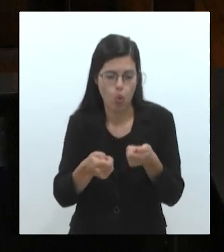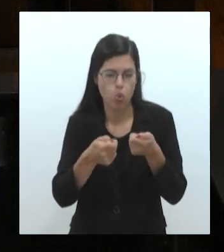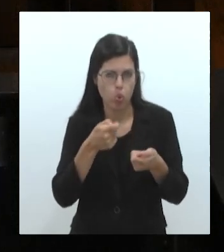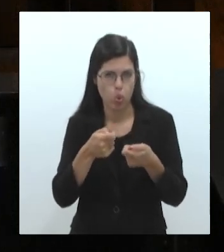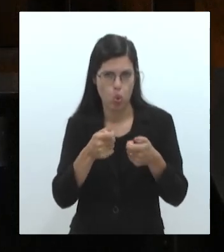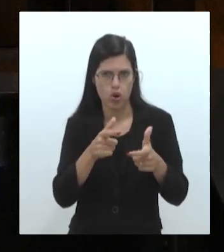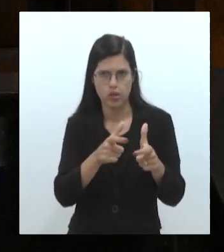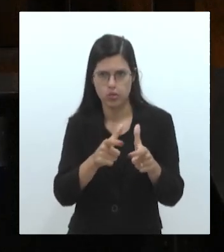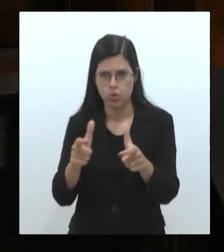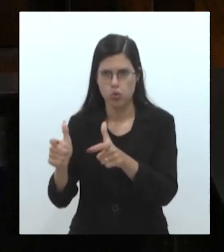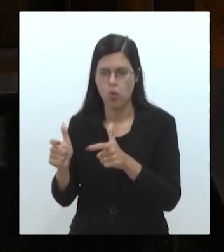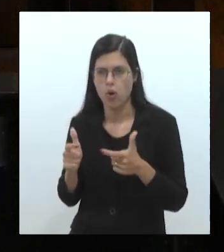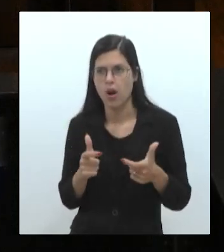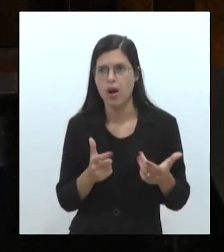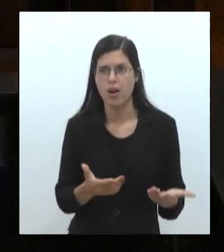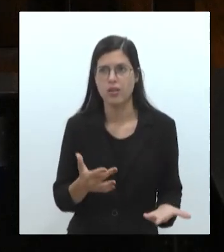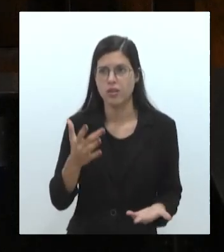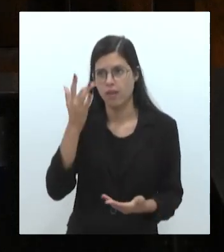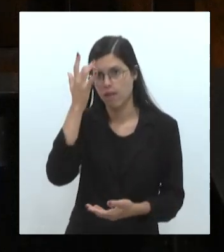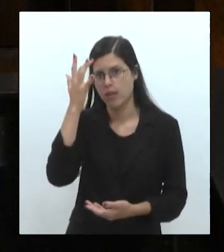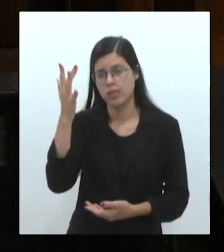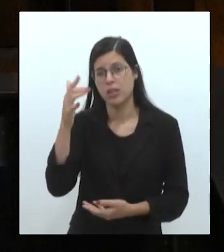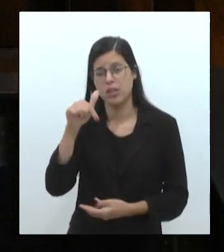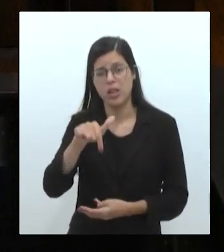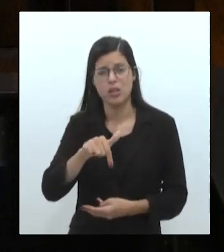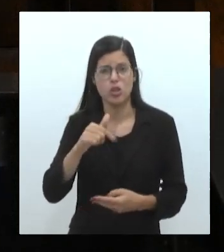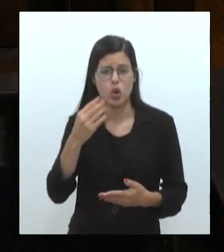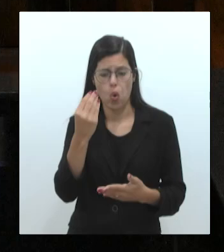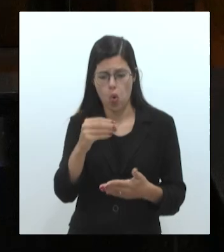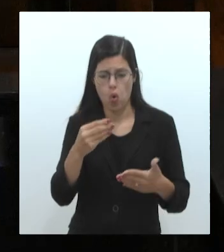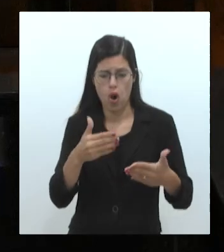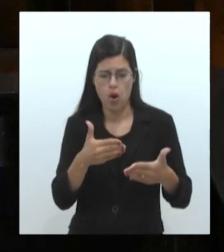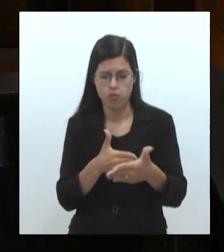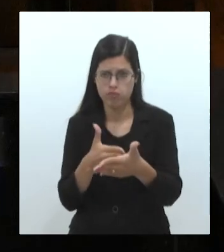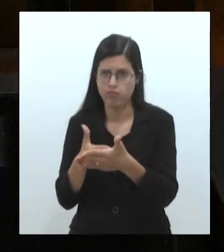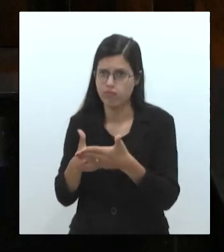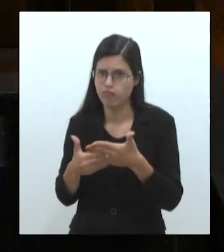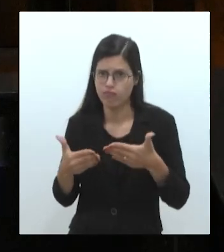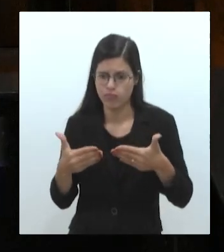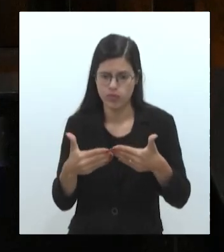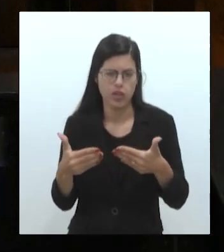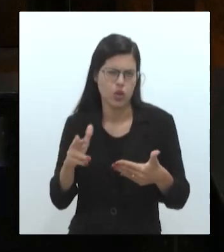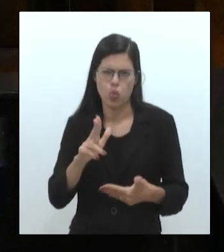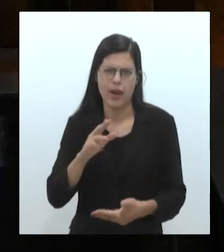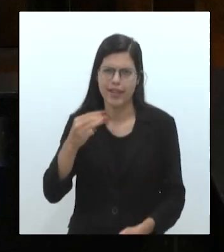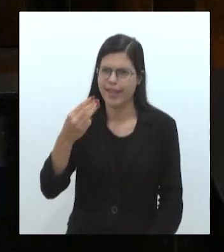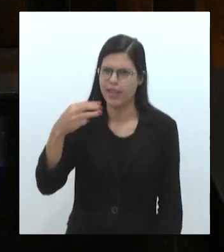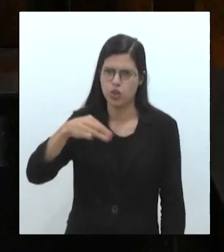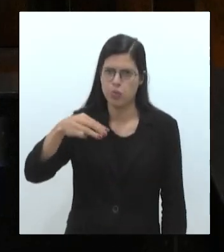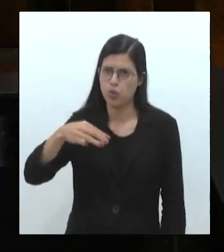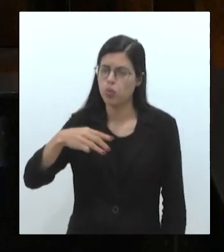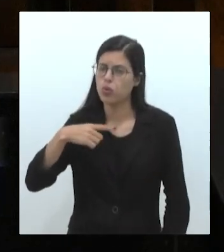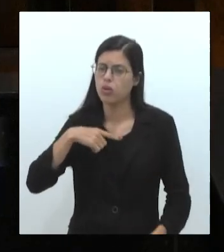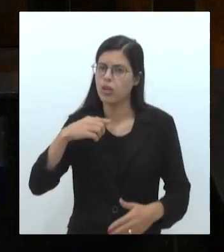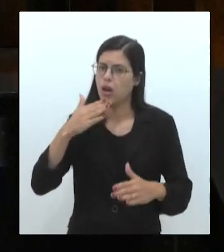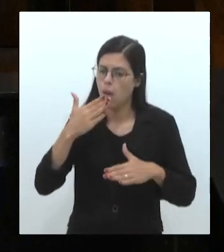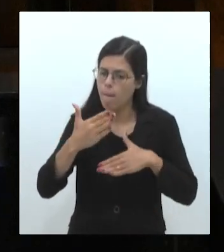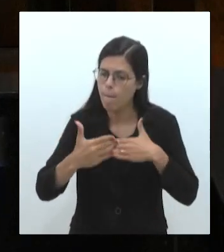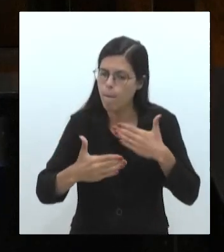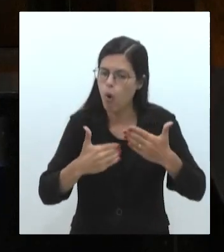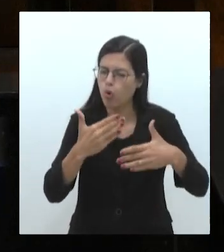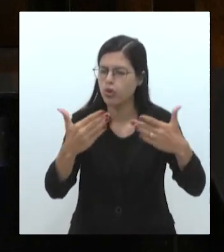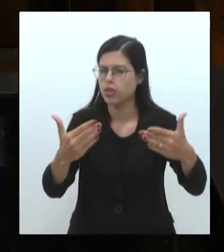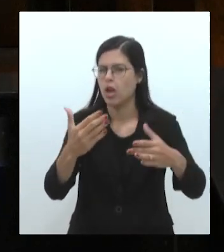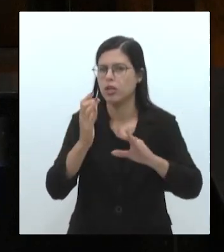em vista que vocês veem a facilidade que é colocada barricadas, e barricadas não se bota em 3 minutos. Você tem um processo ali de engenharia,